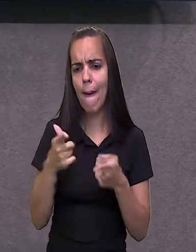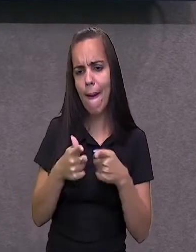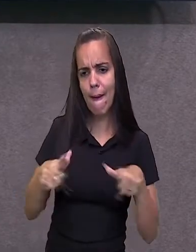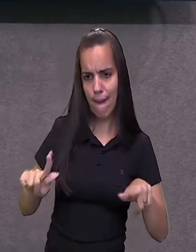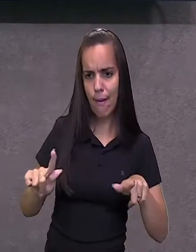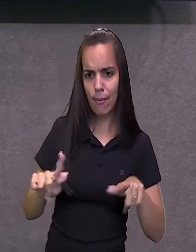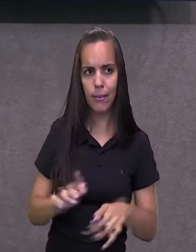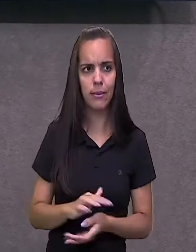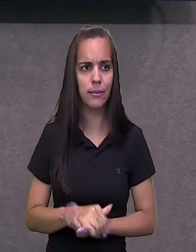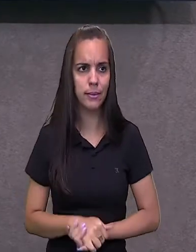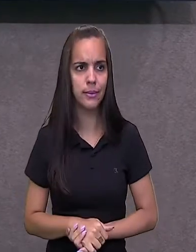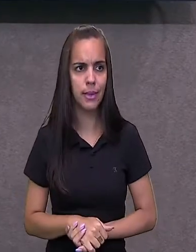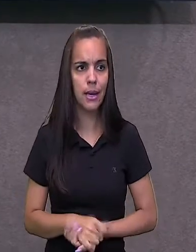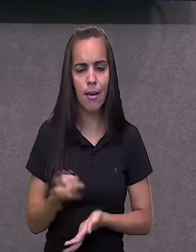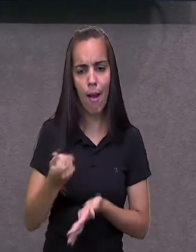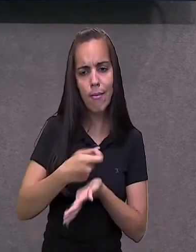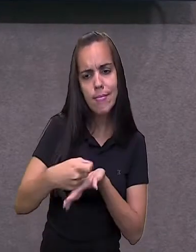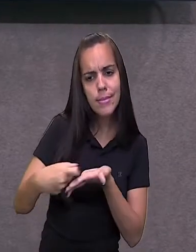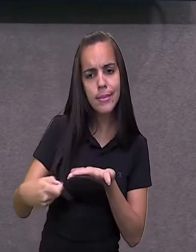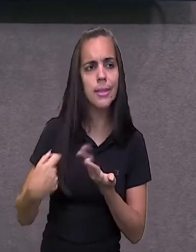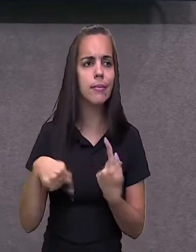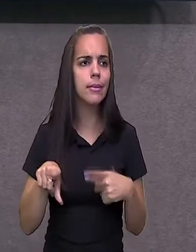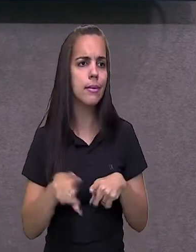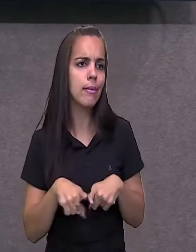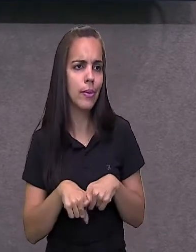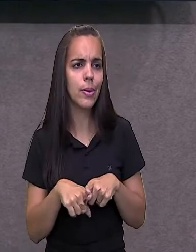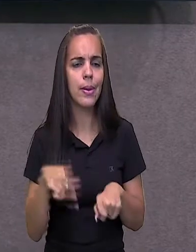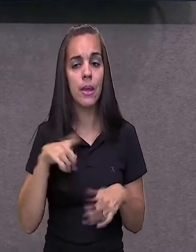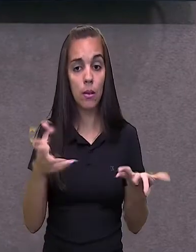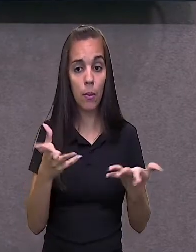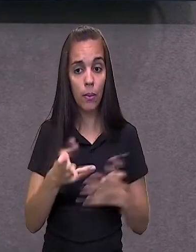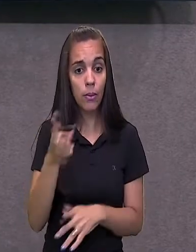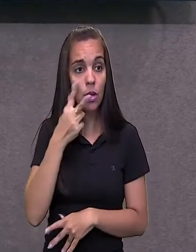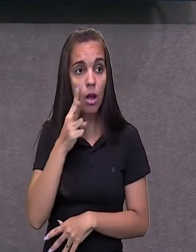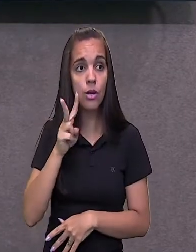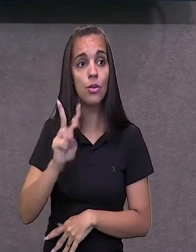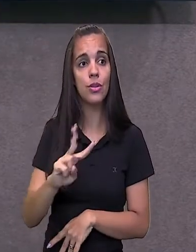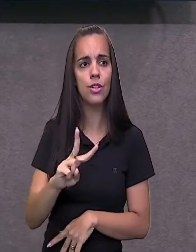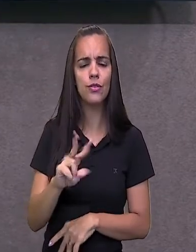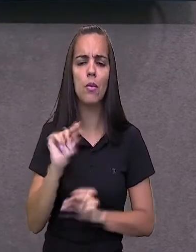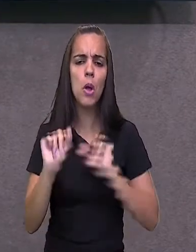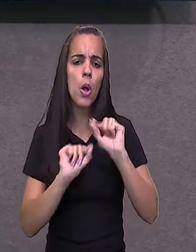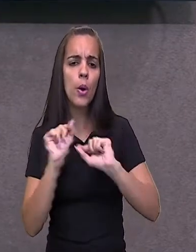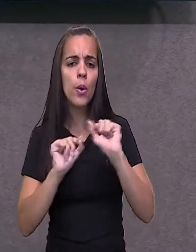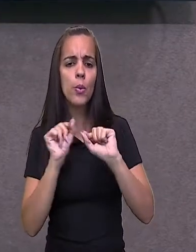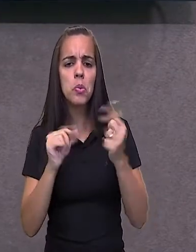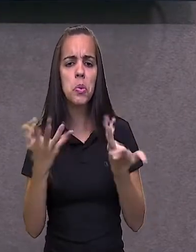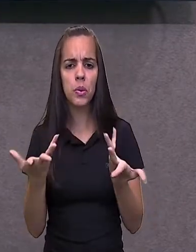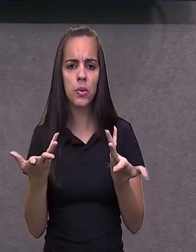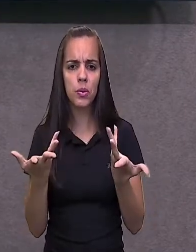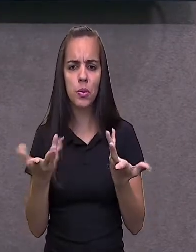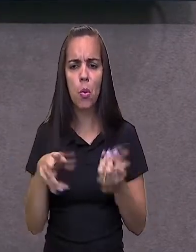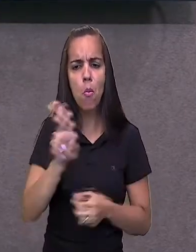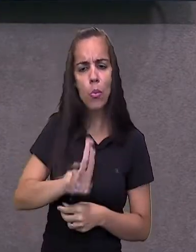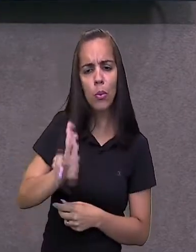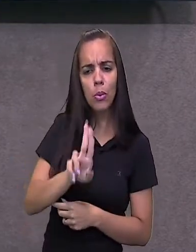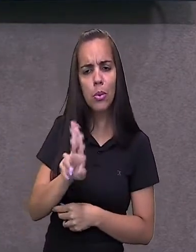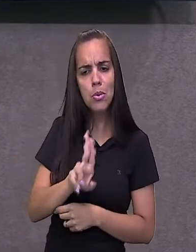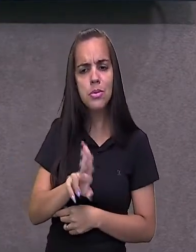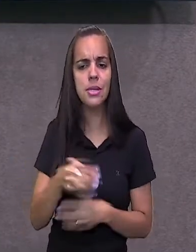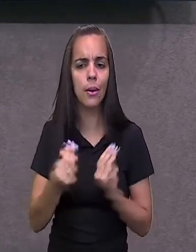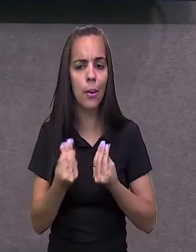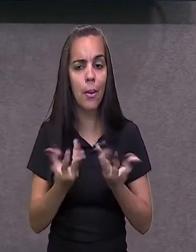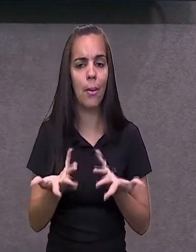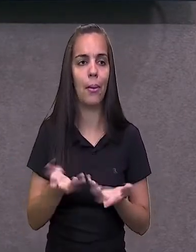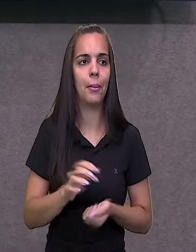é escrito por extenso. E aqui veremos, então, o que rege, né, o uso desses